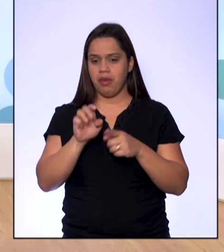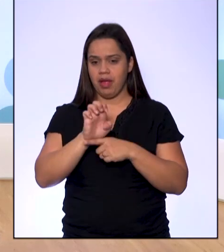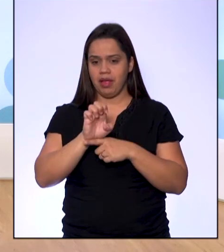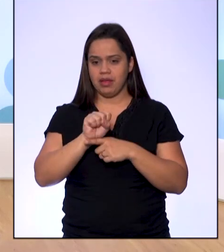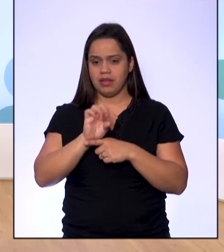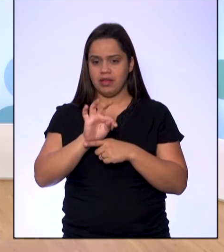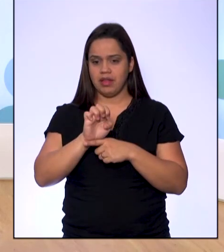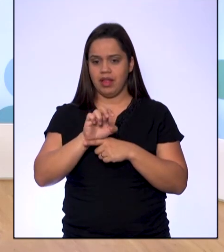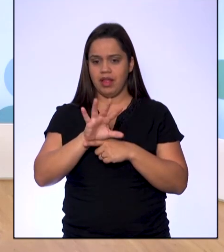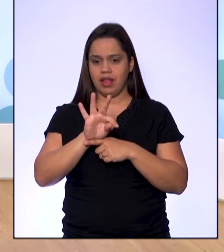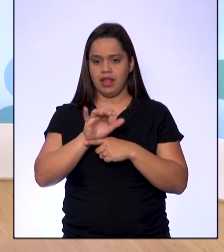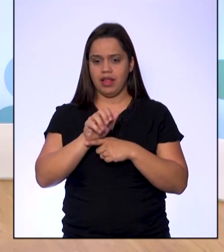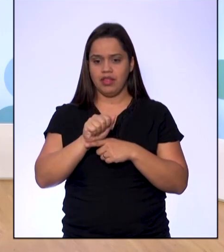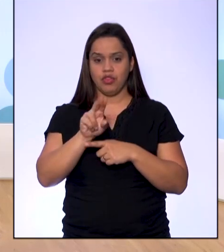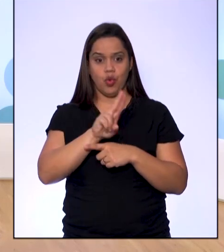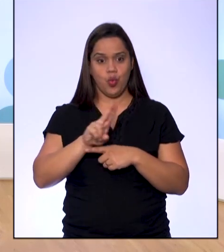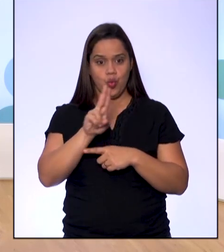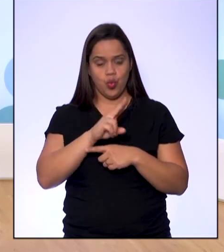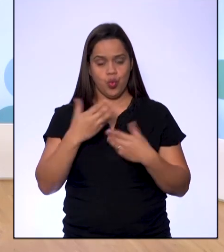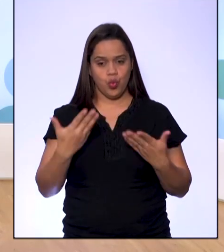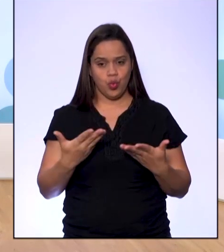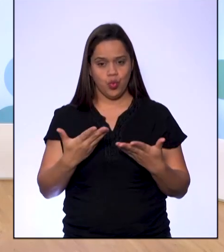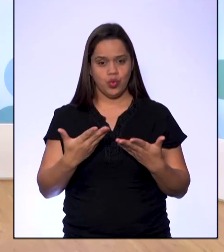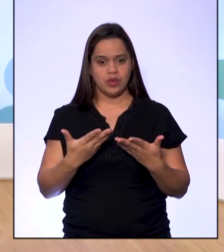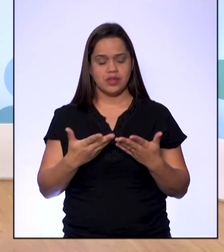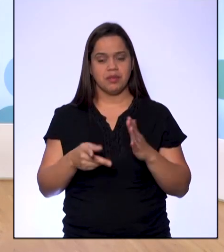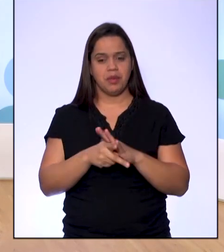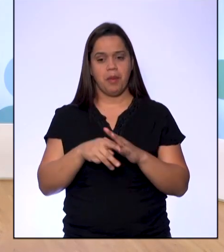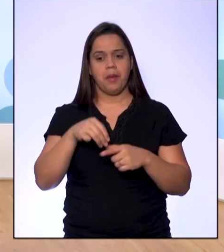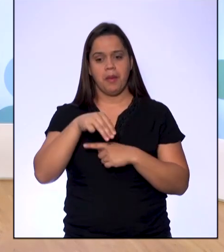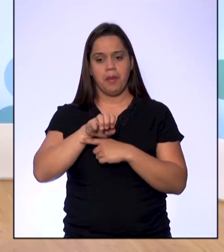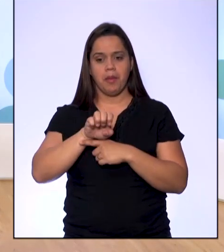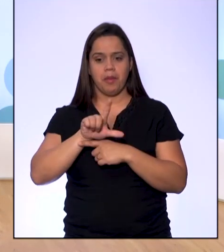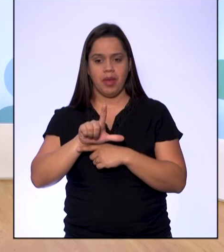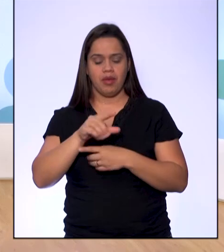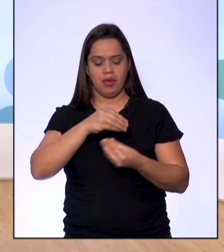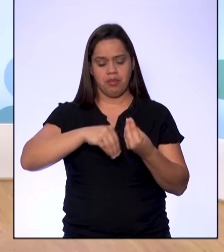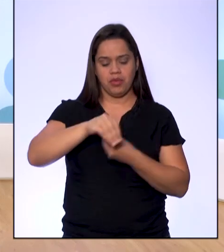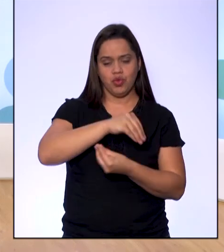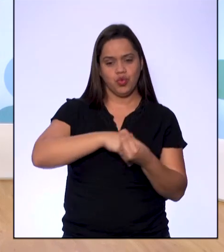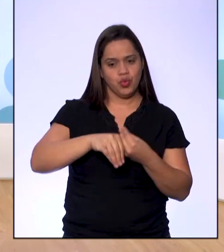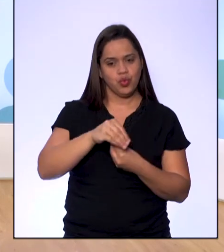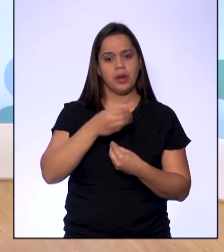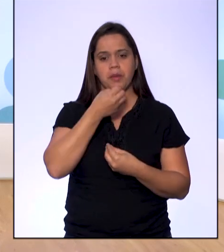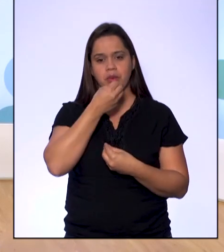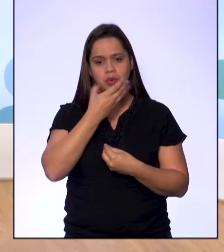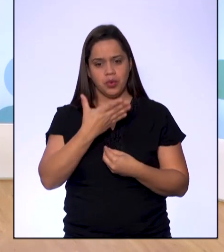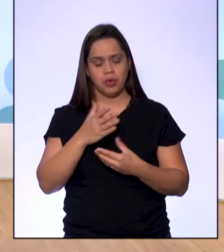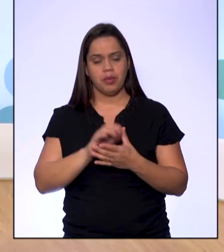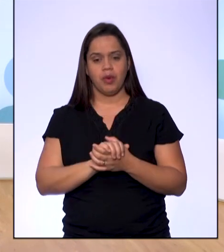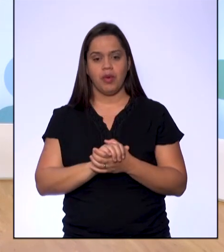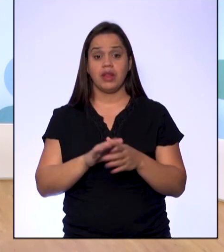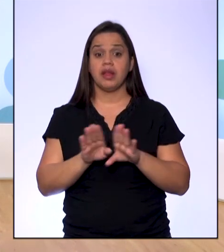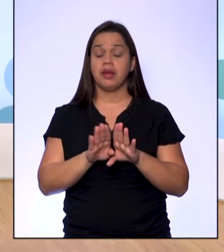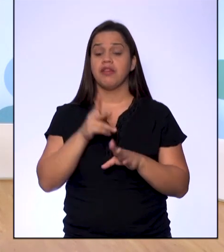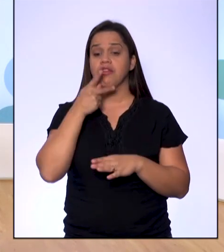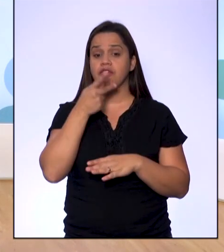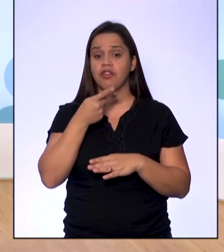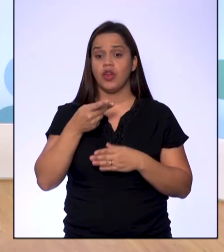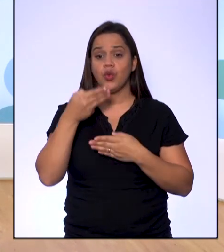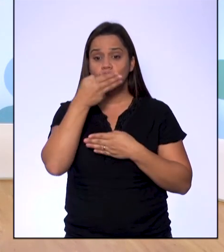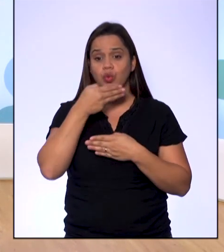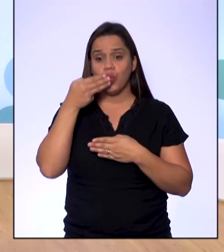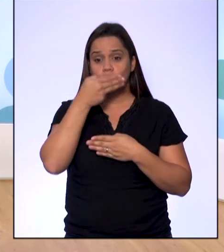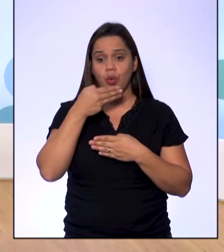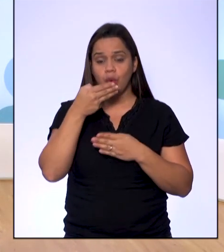sabia parte da informação. Abacate com mel para pra estética, que estética, bacana. você faz uma mistura. Nossa, que legal. Doce, o Hugo tá falando doce. Doce